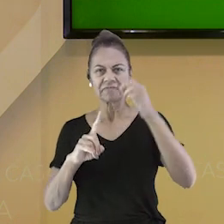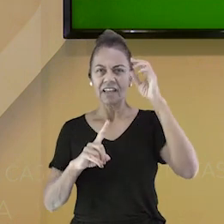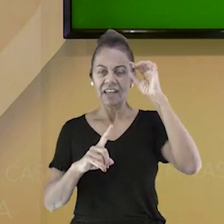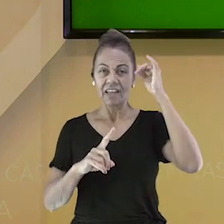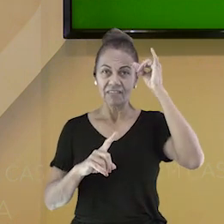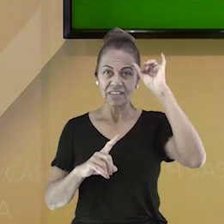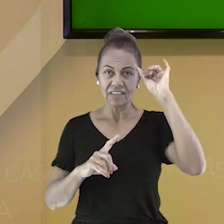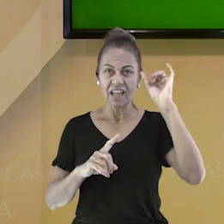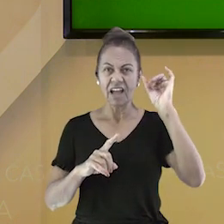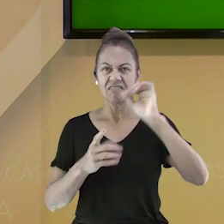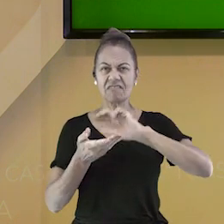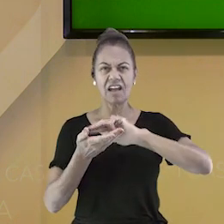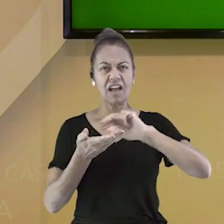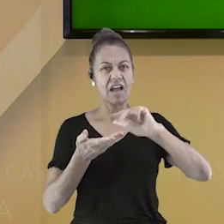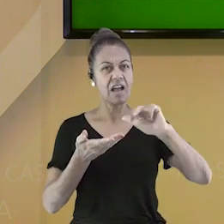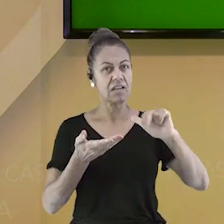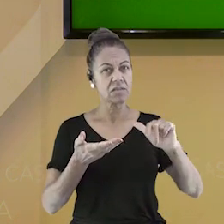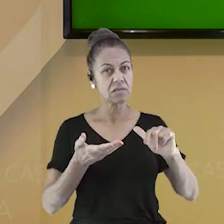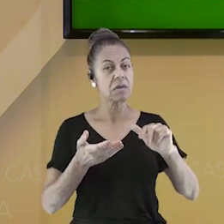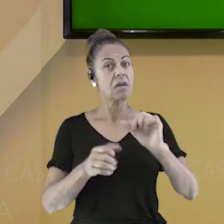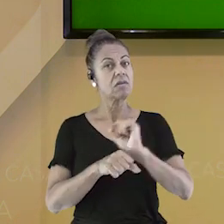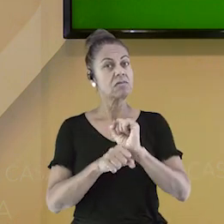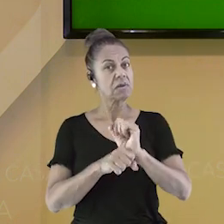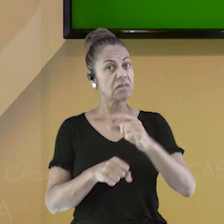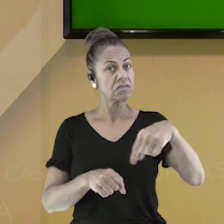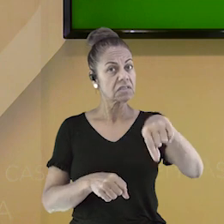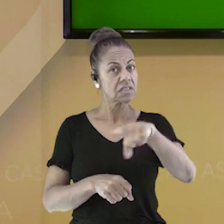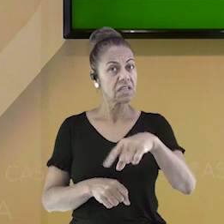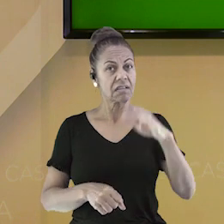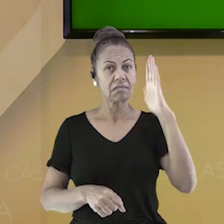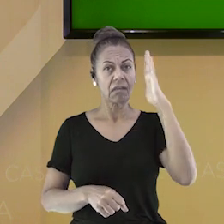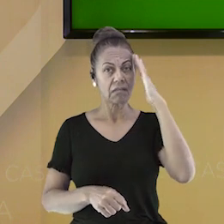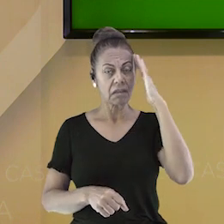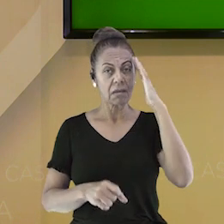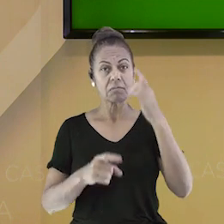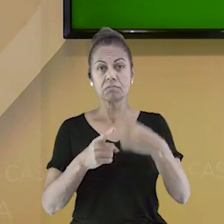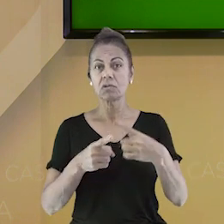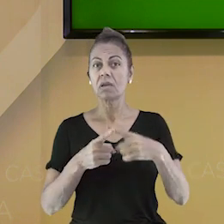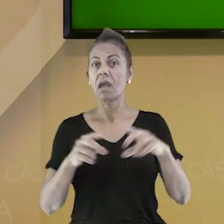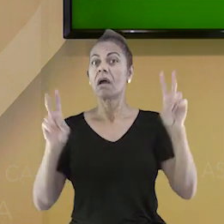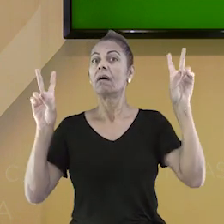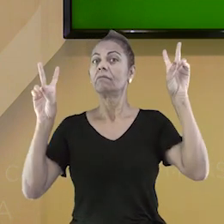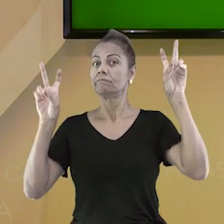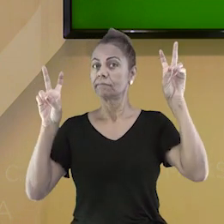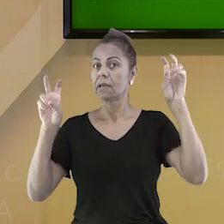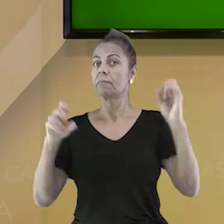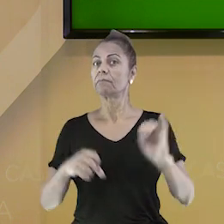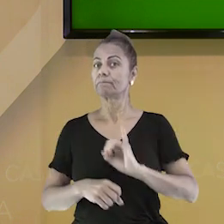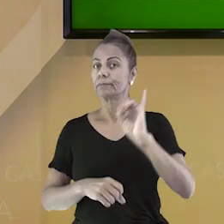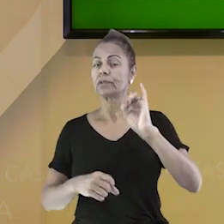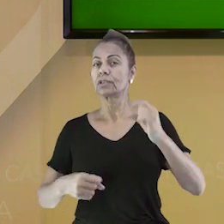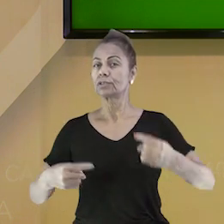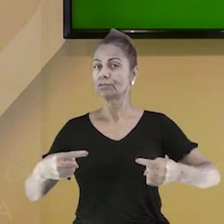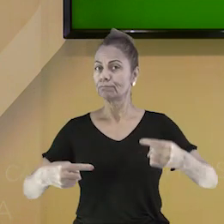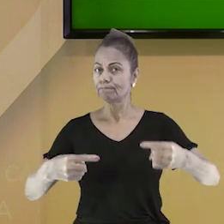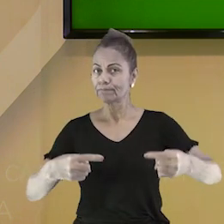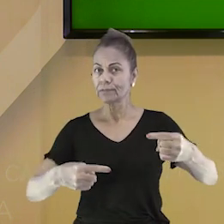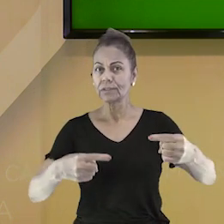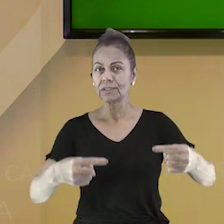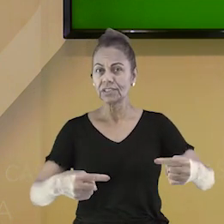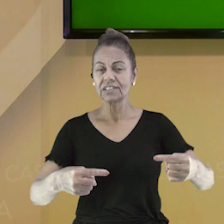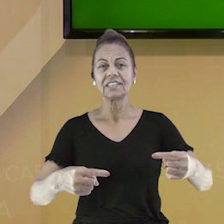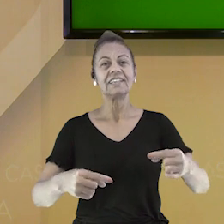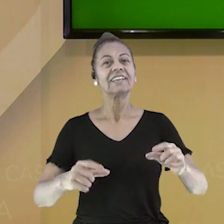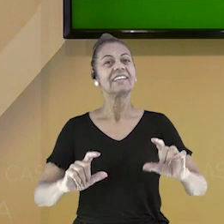hoje. Eu espero que vocês tenham aproveitado bastante, porque é um tema que precisa ser discutido a todo momento. Conscientização é